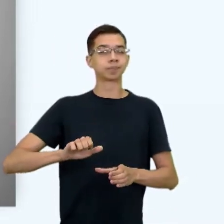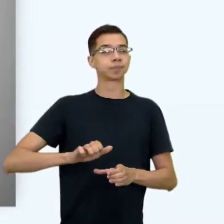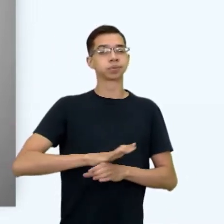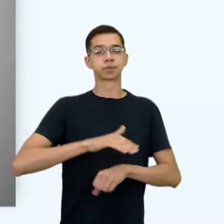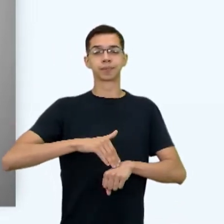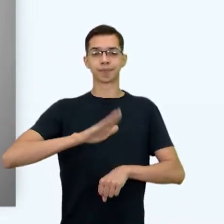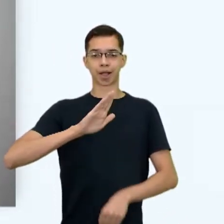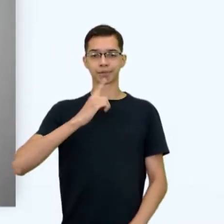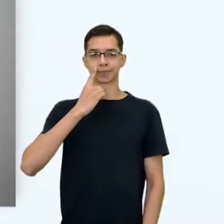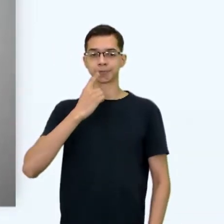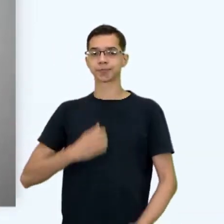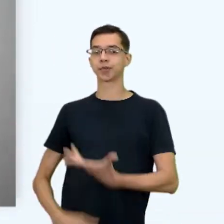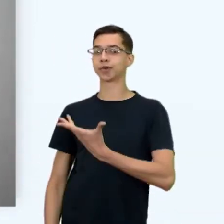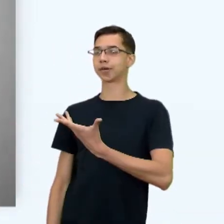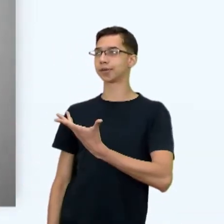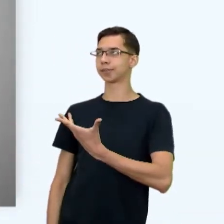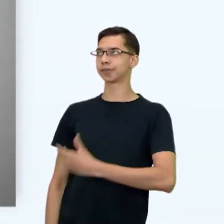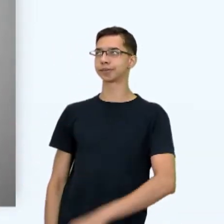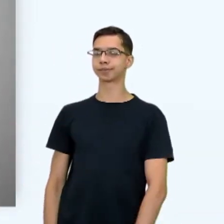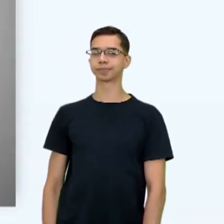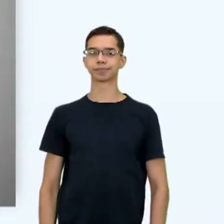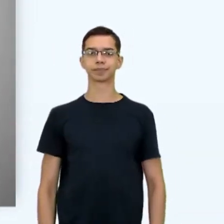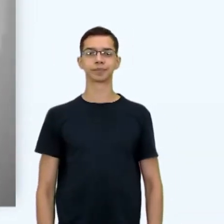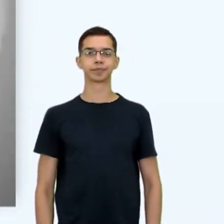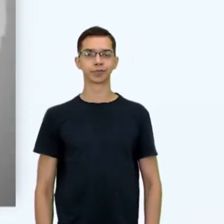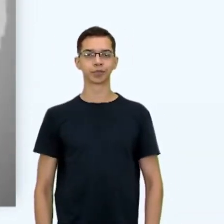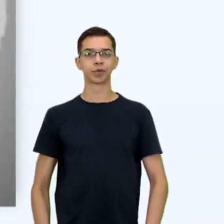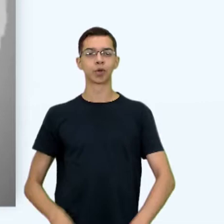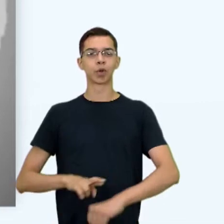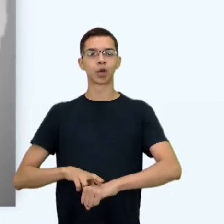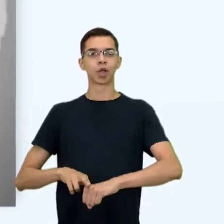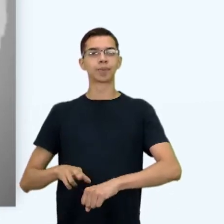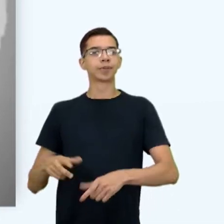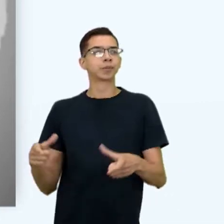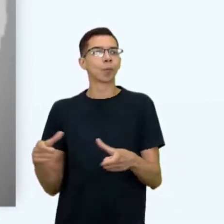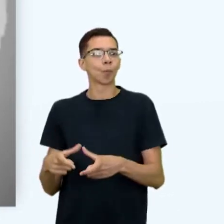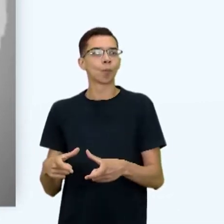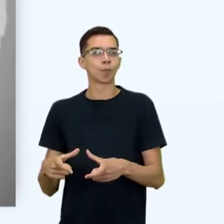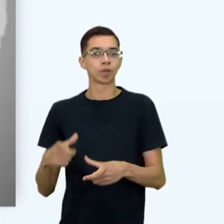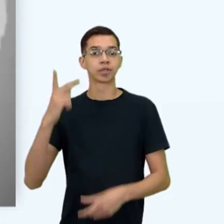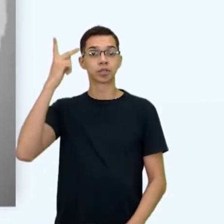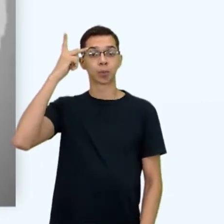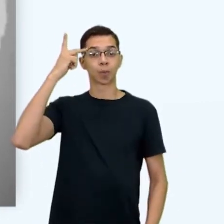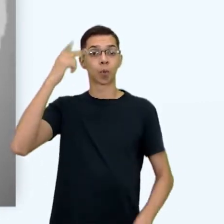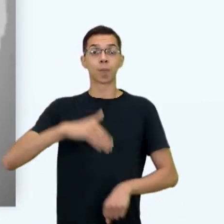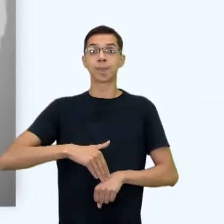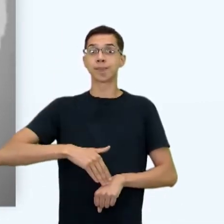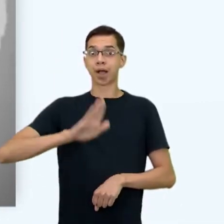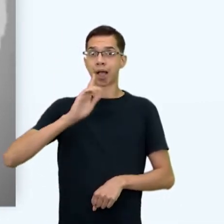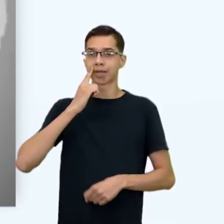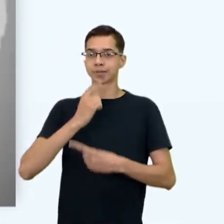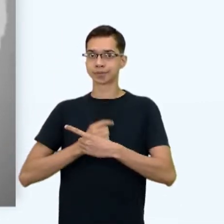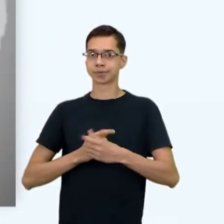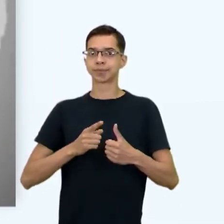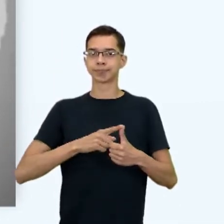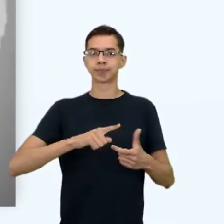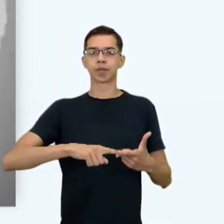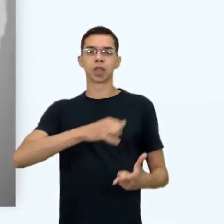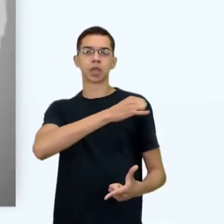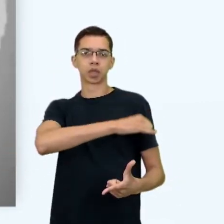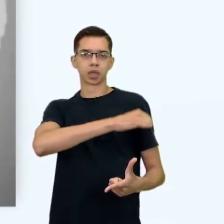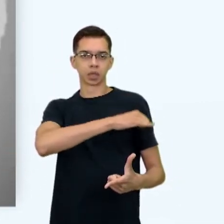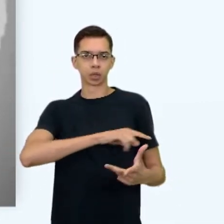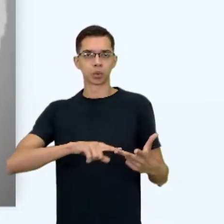Roraima é o menos. O município mais populoso é São Paulo. Em seguida, Rio de Janeiro,